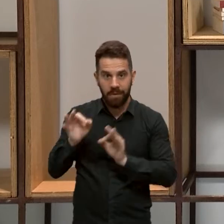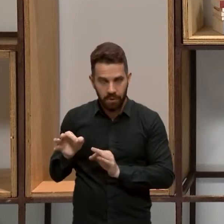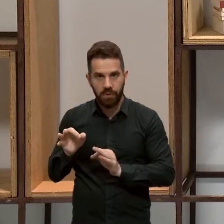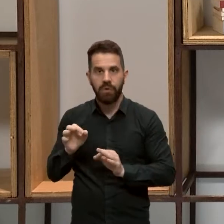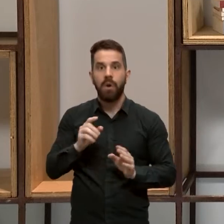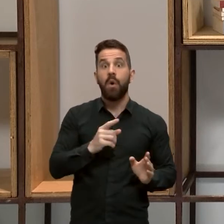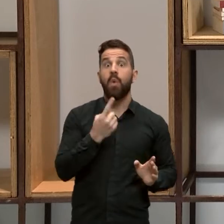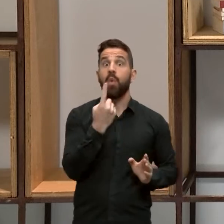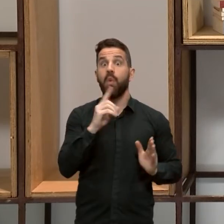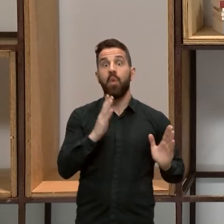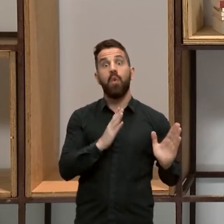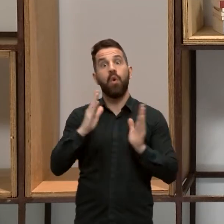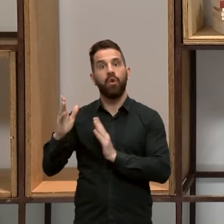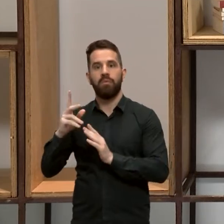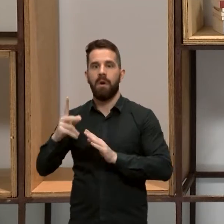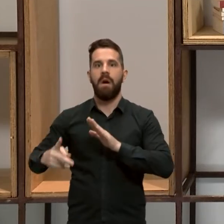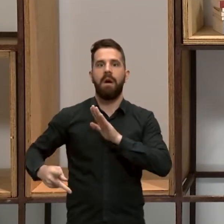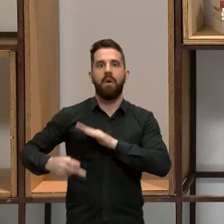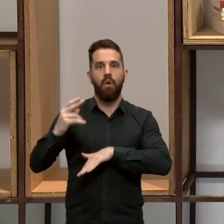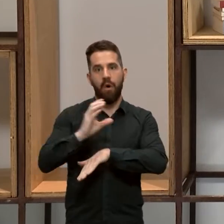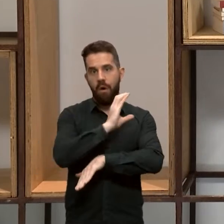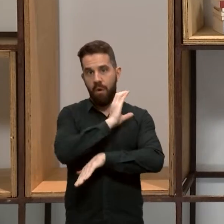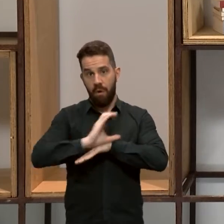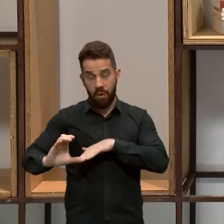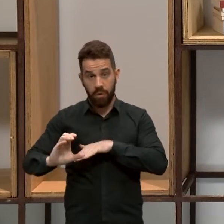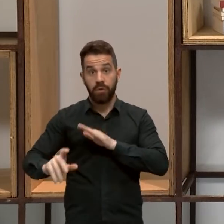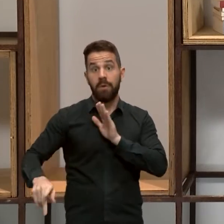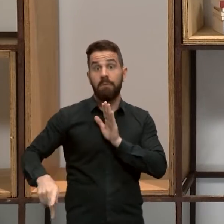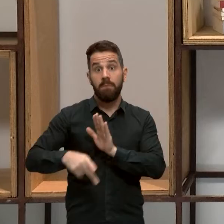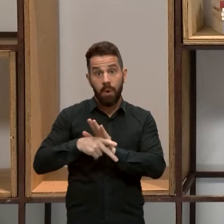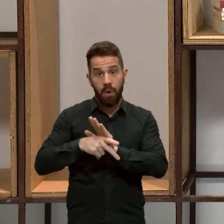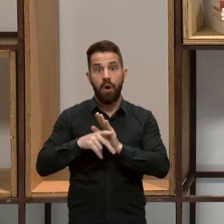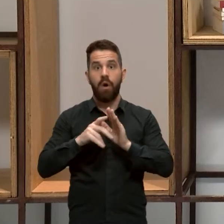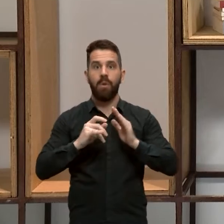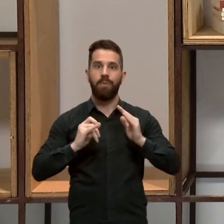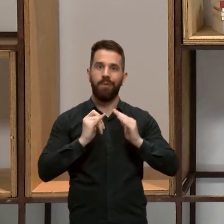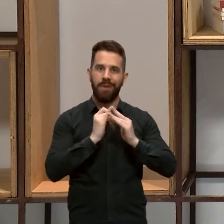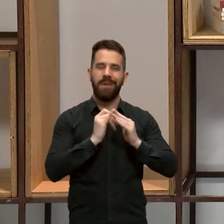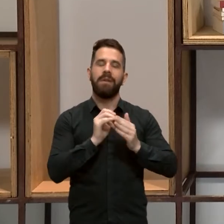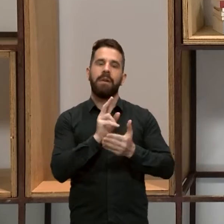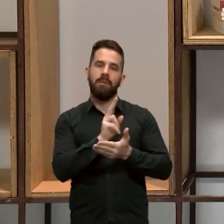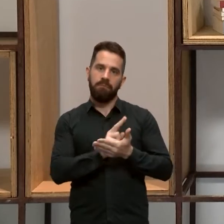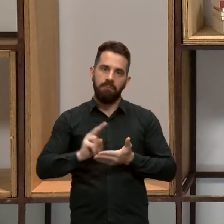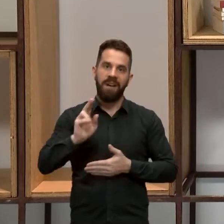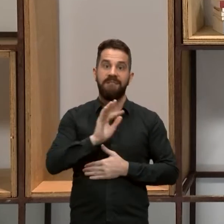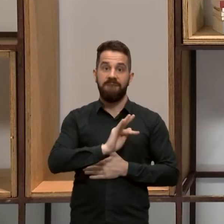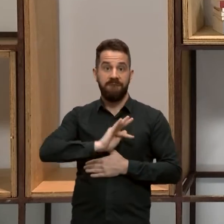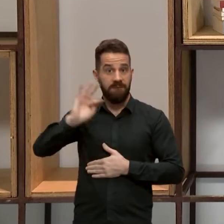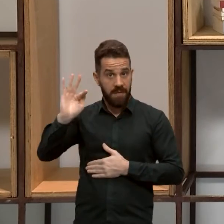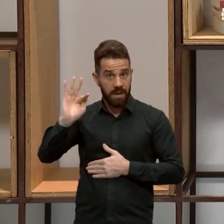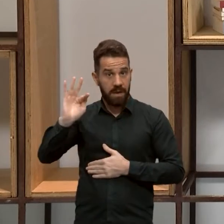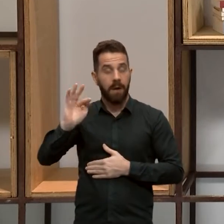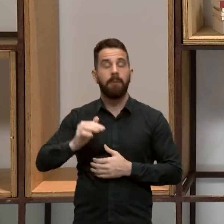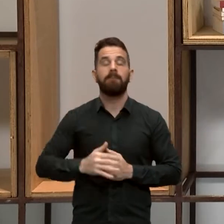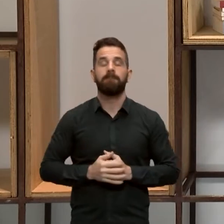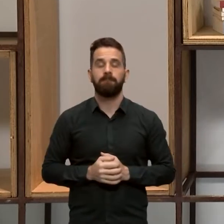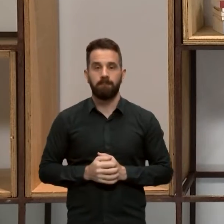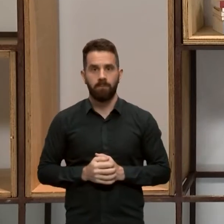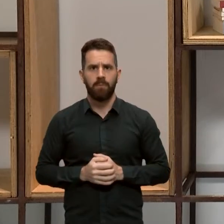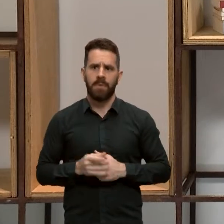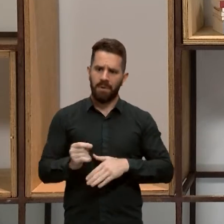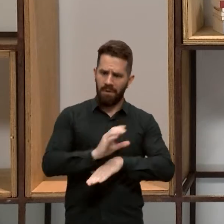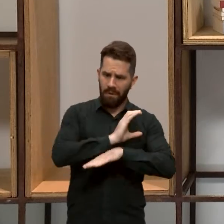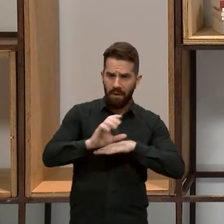o corte no orçamento das instituições de ensino superior, as instituições federais de ensino superior, e qual é o